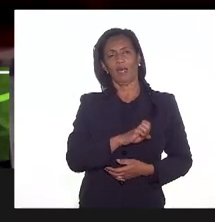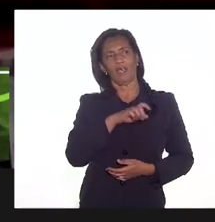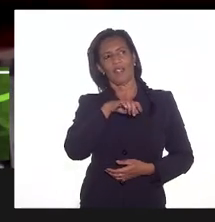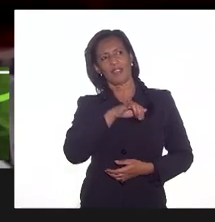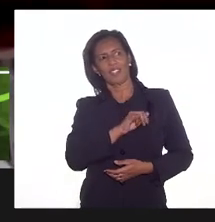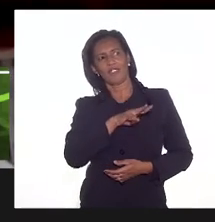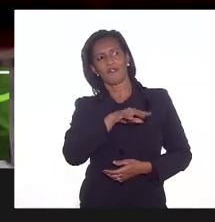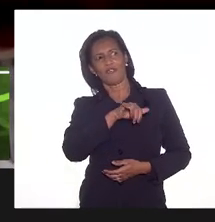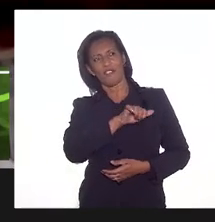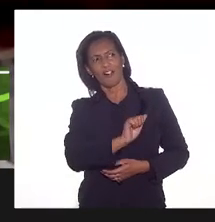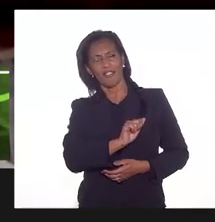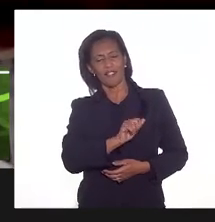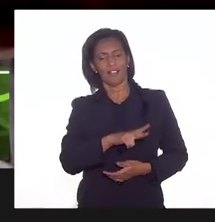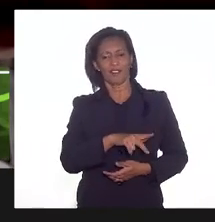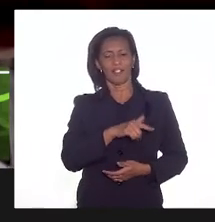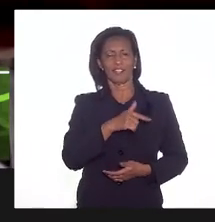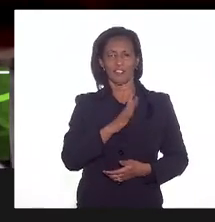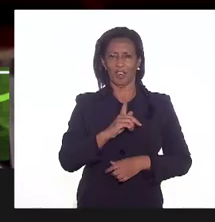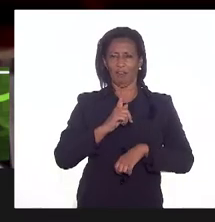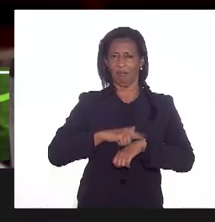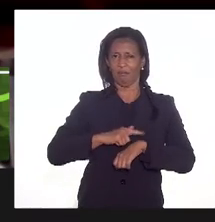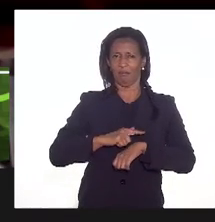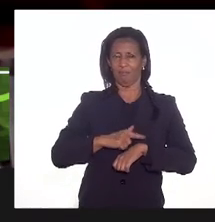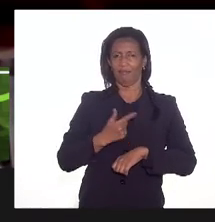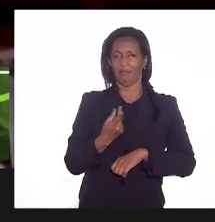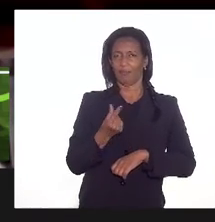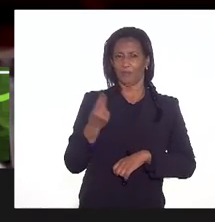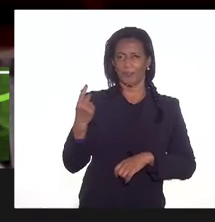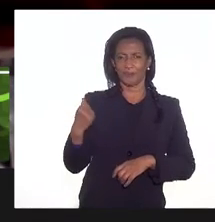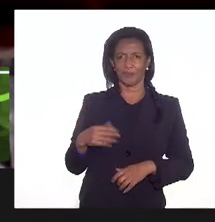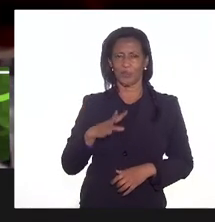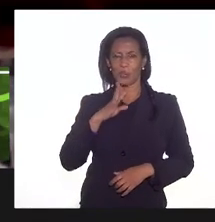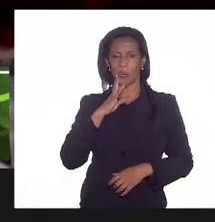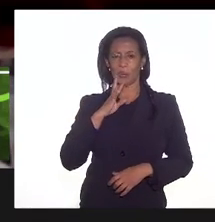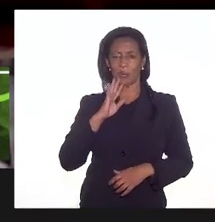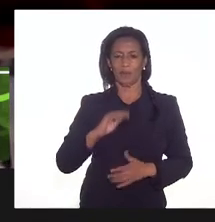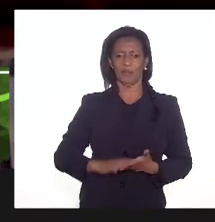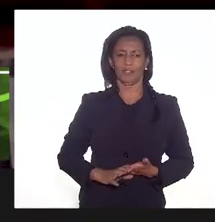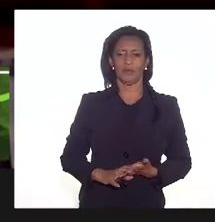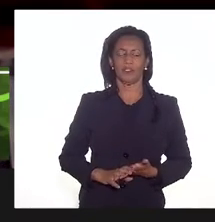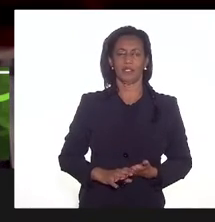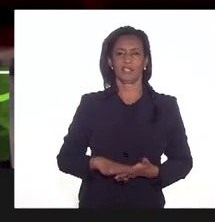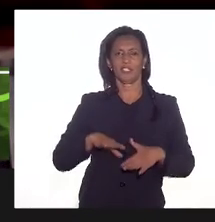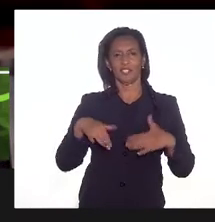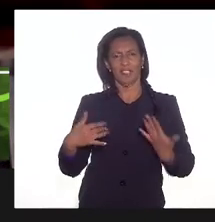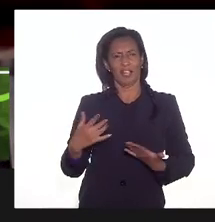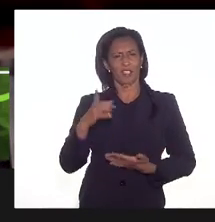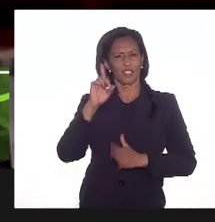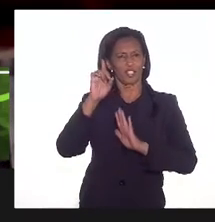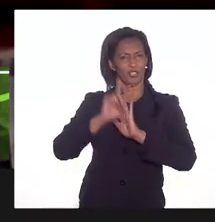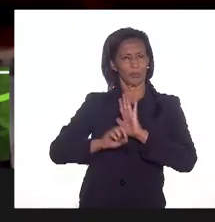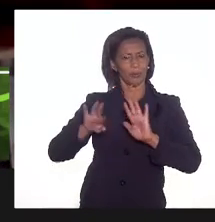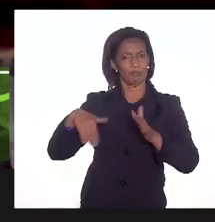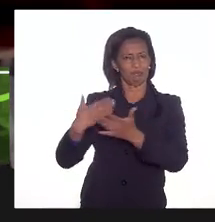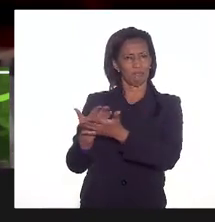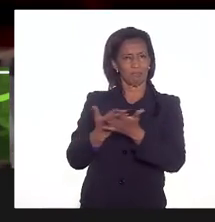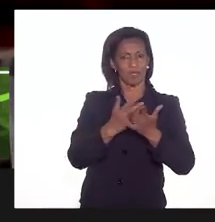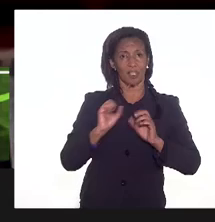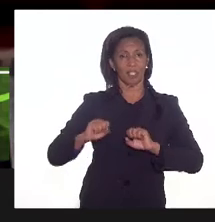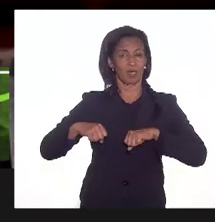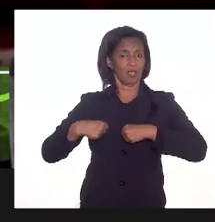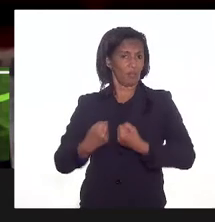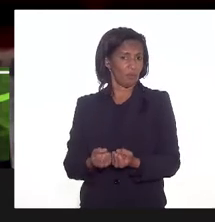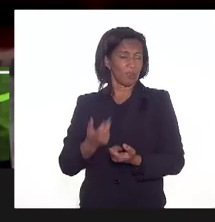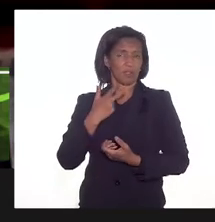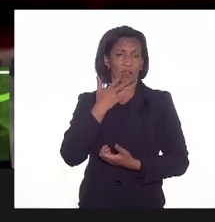Lia nossos amigos aqui de bastante tempo representantes das escolas também que estão aqui com a gente e reforçar